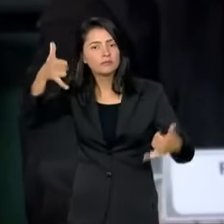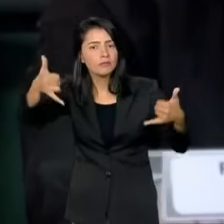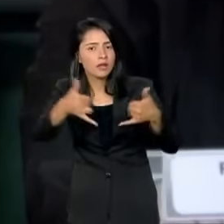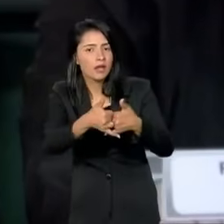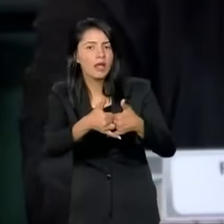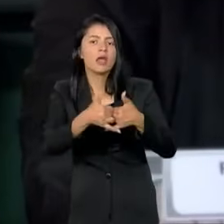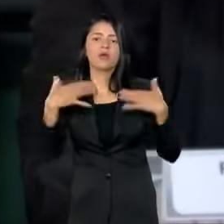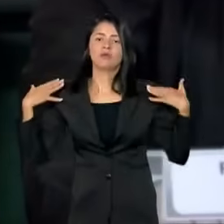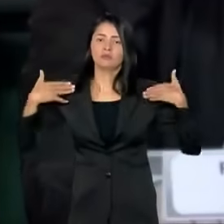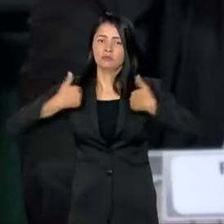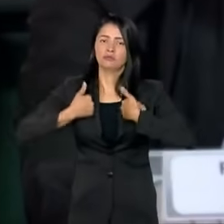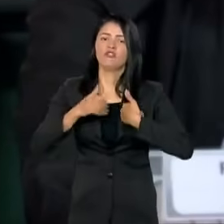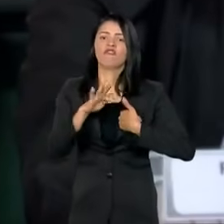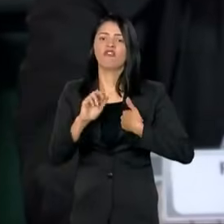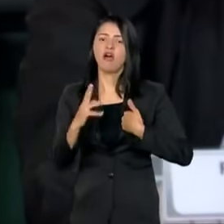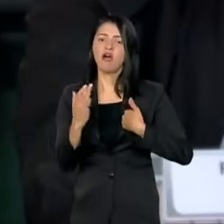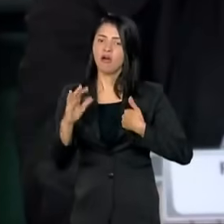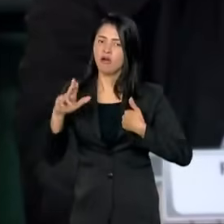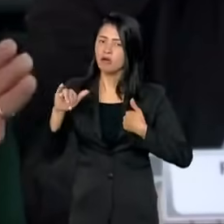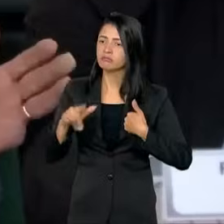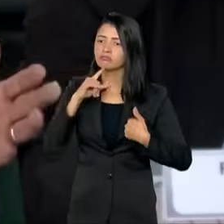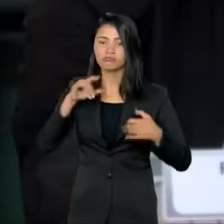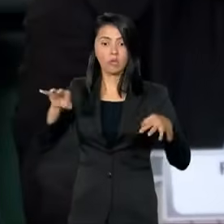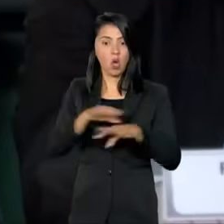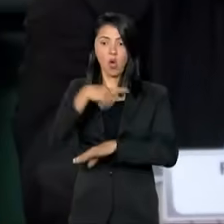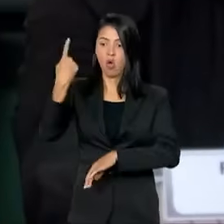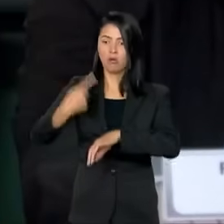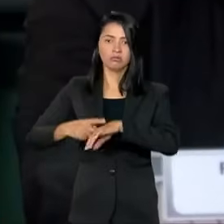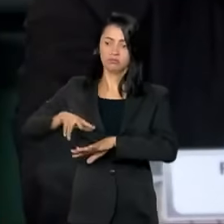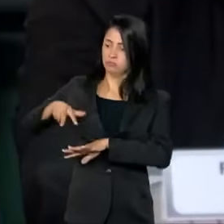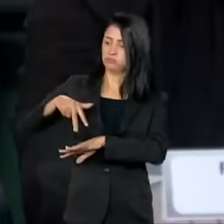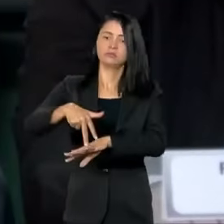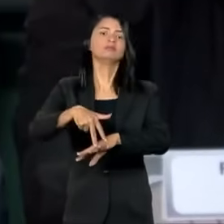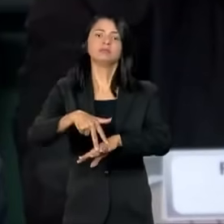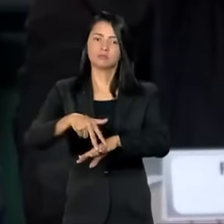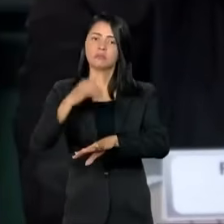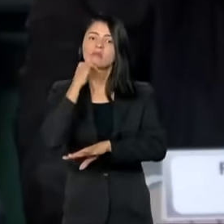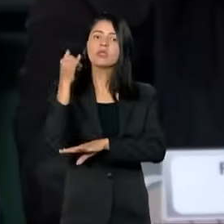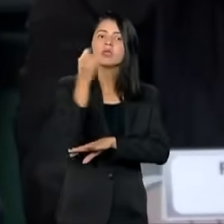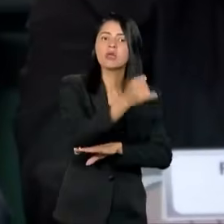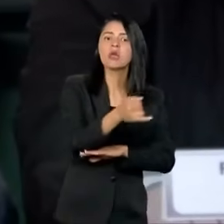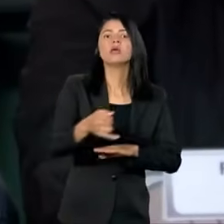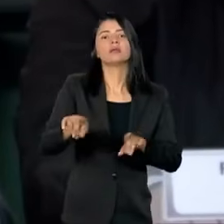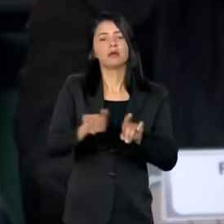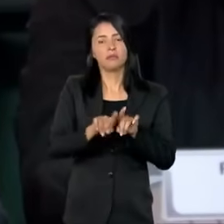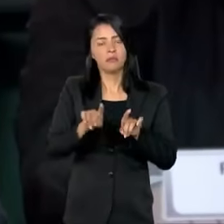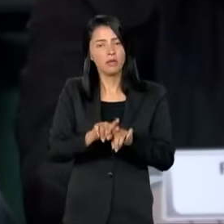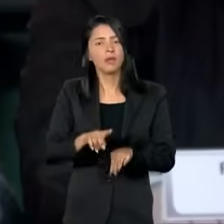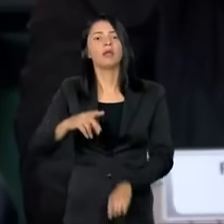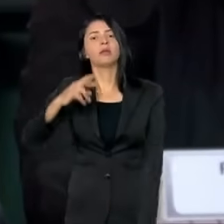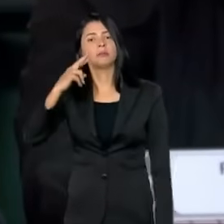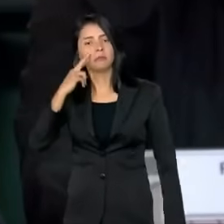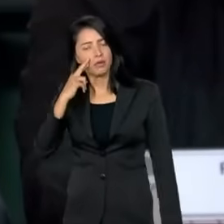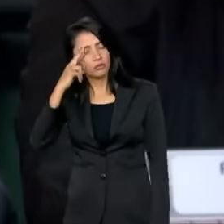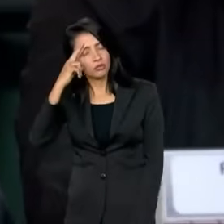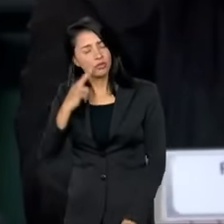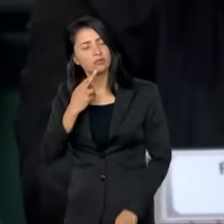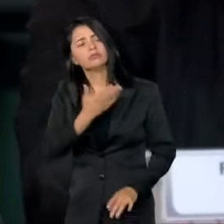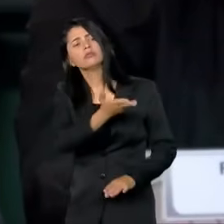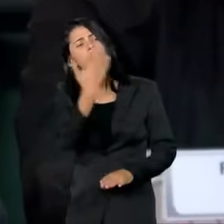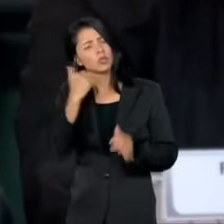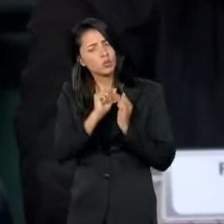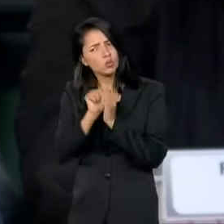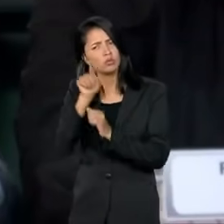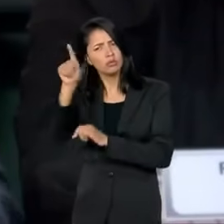Fachin de pronto se colocou. Liguei para o companheiro Pacheco. Pacheco, eu estava precisando que você fosse ao Rio Grande do Sul